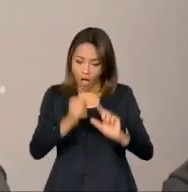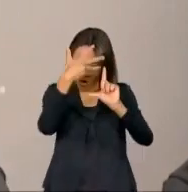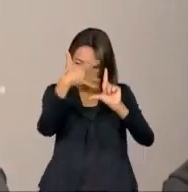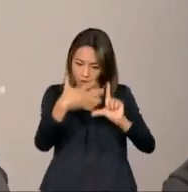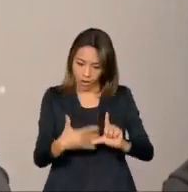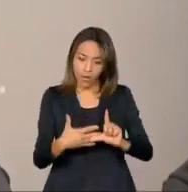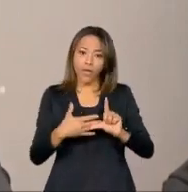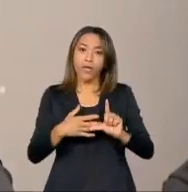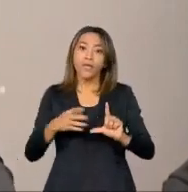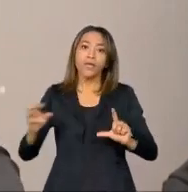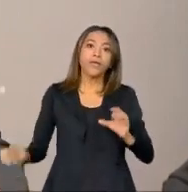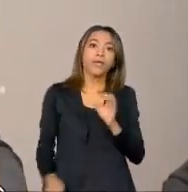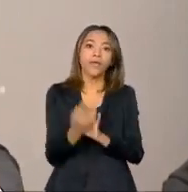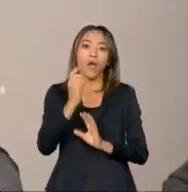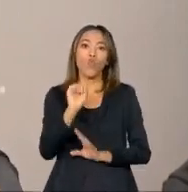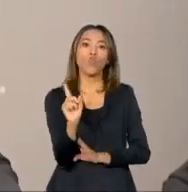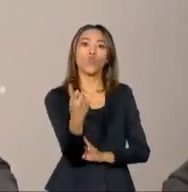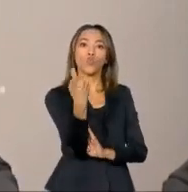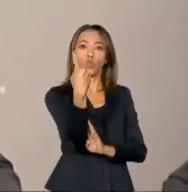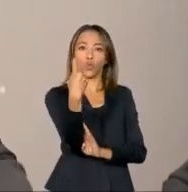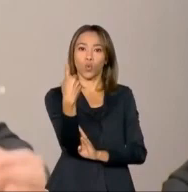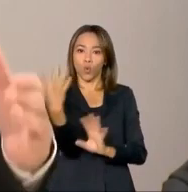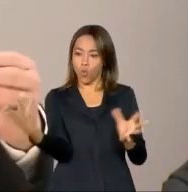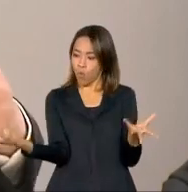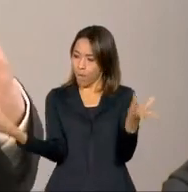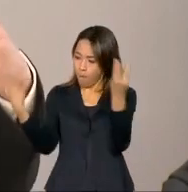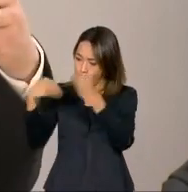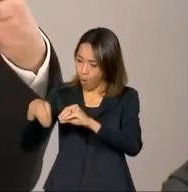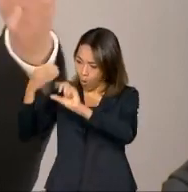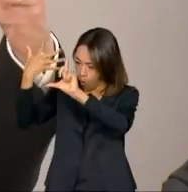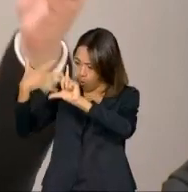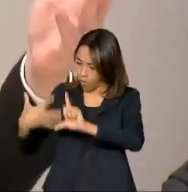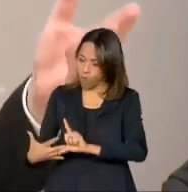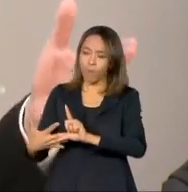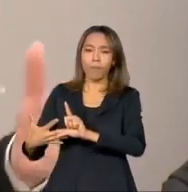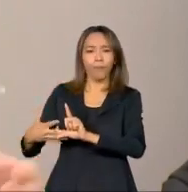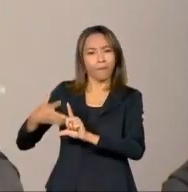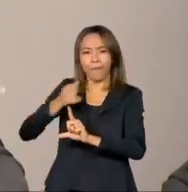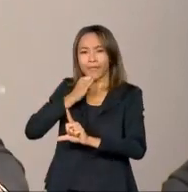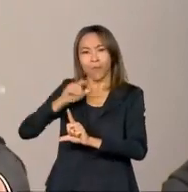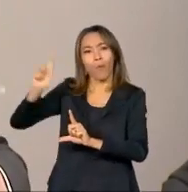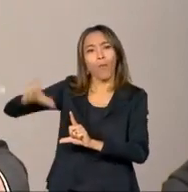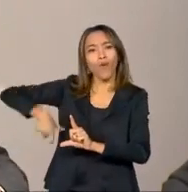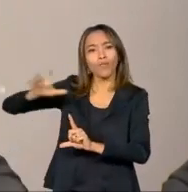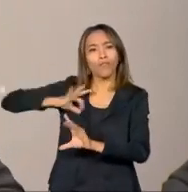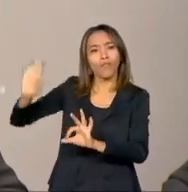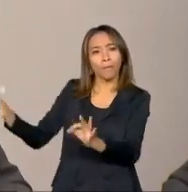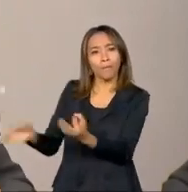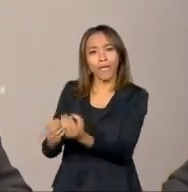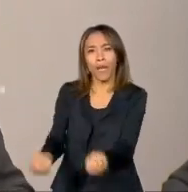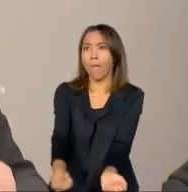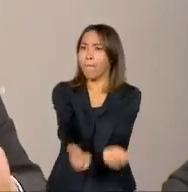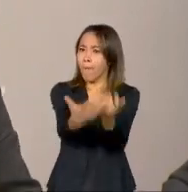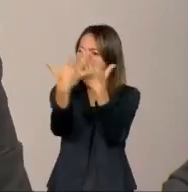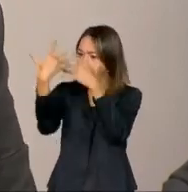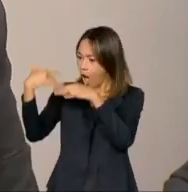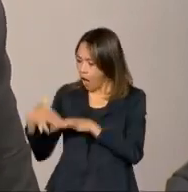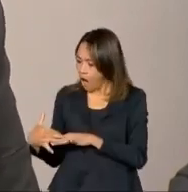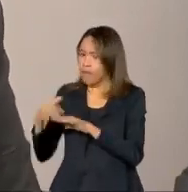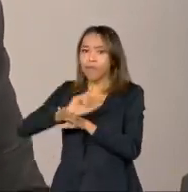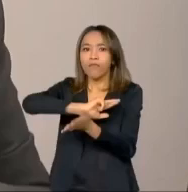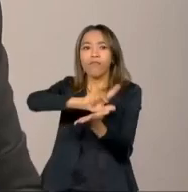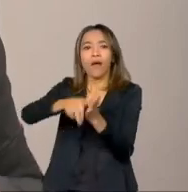denominação única, um Bolsa Família, uma expressão que centralizou diversos